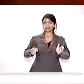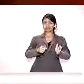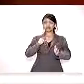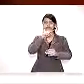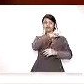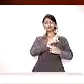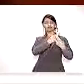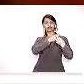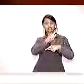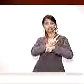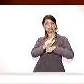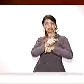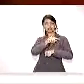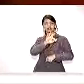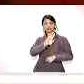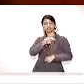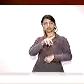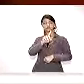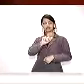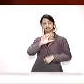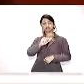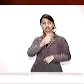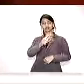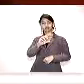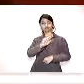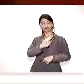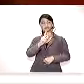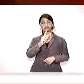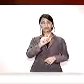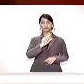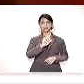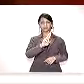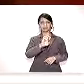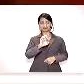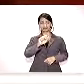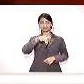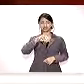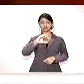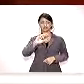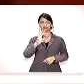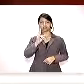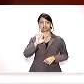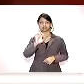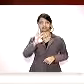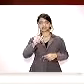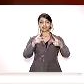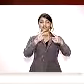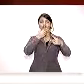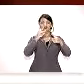frente da Fundação Padre Anchieta Entre Paulo marcum e João saate deu